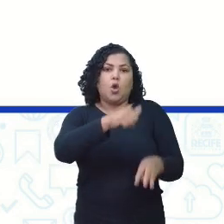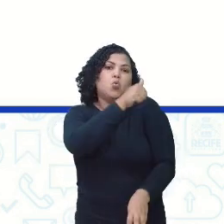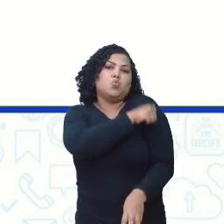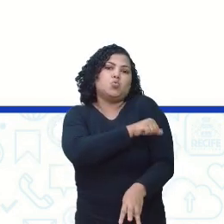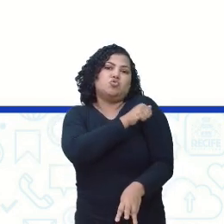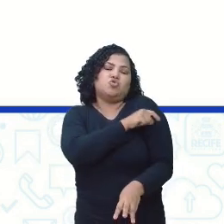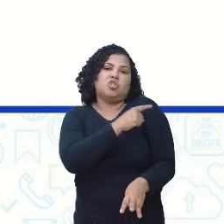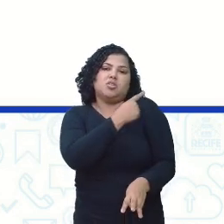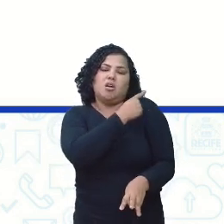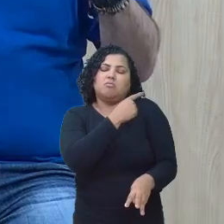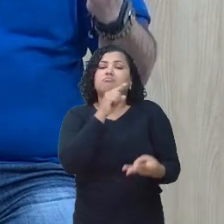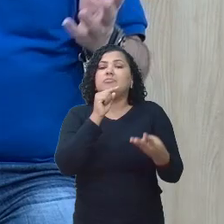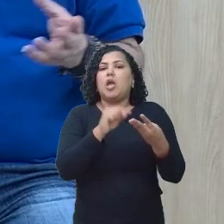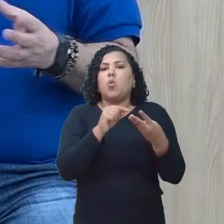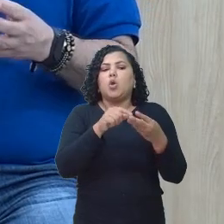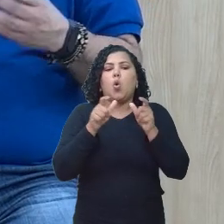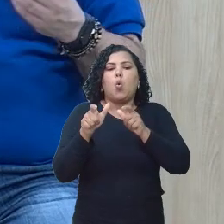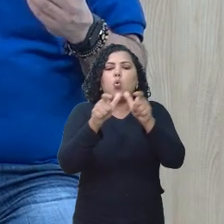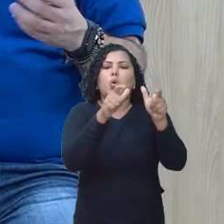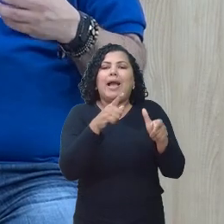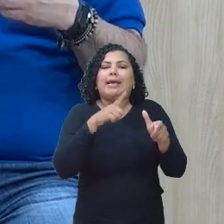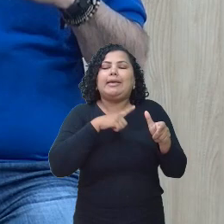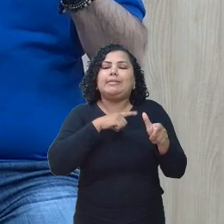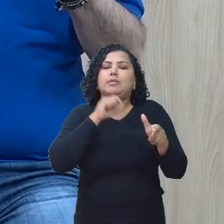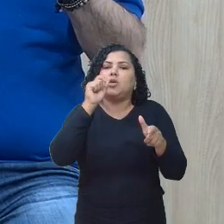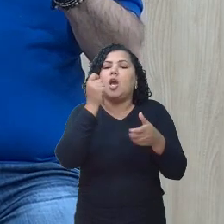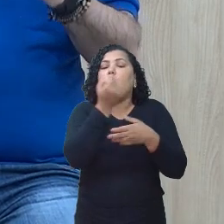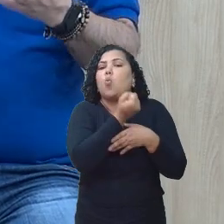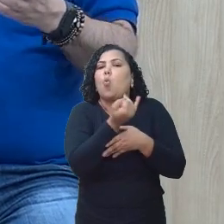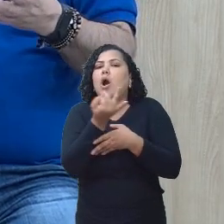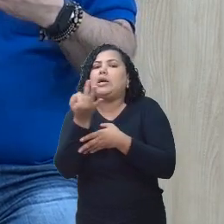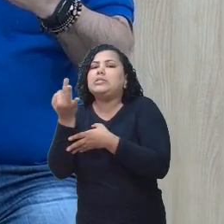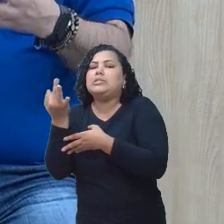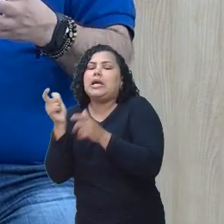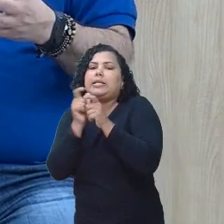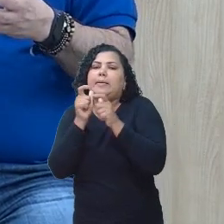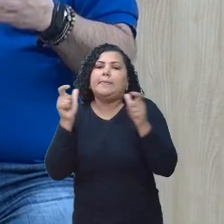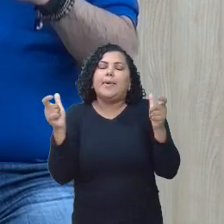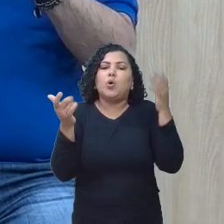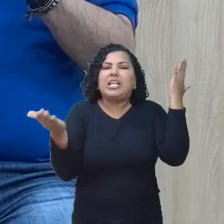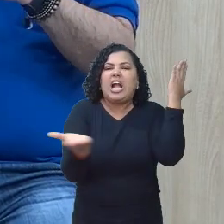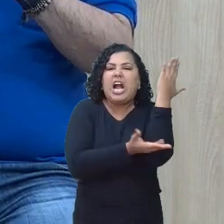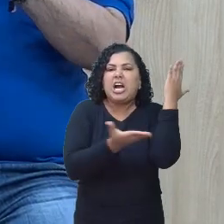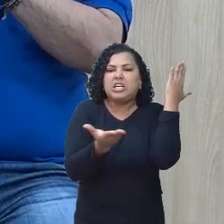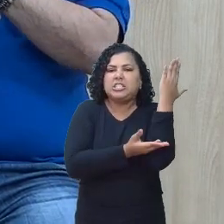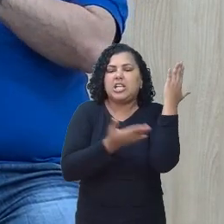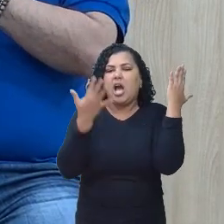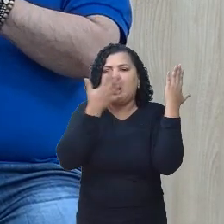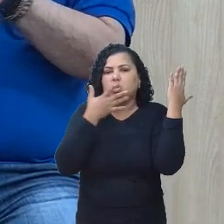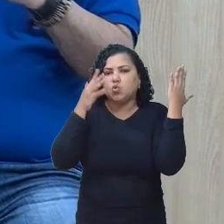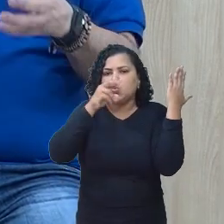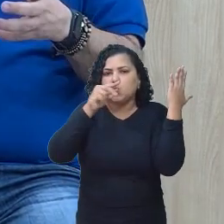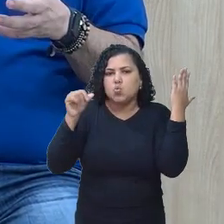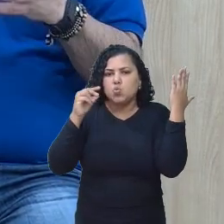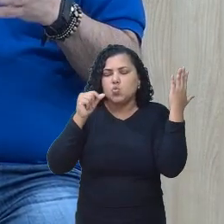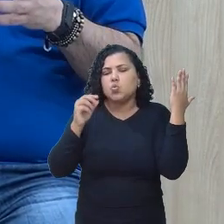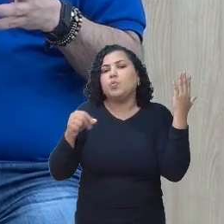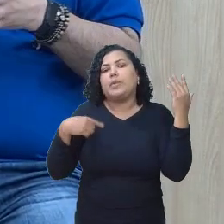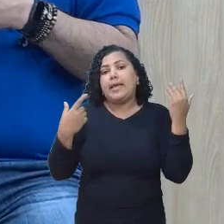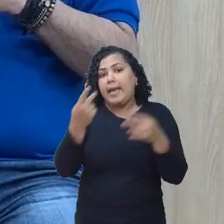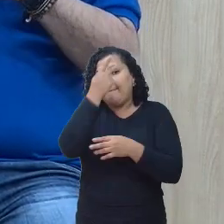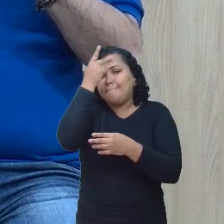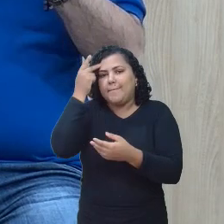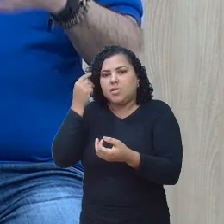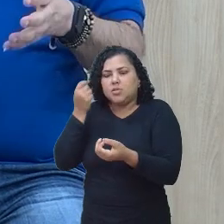regiões onde a gente tinha uma maior produção, né, do açúcar, e esses escravos eles vinham